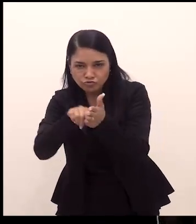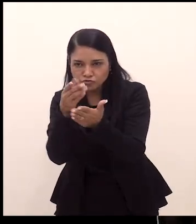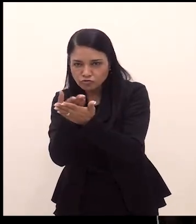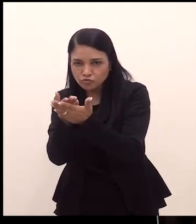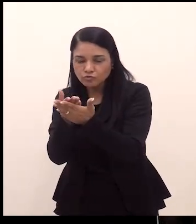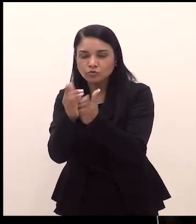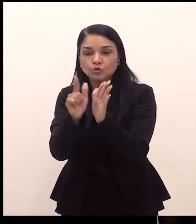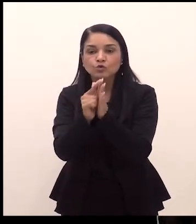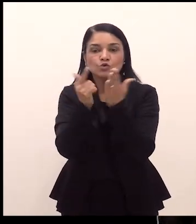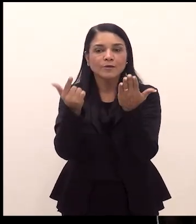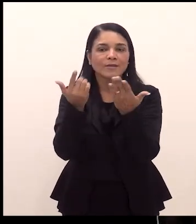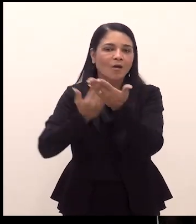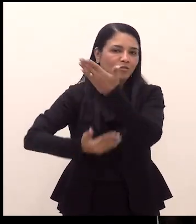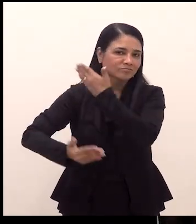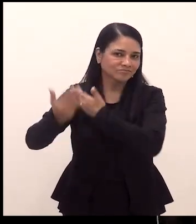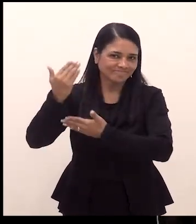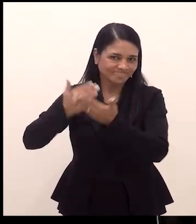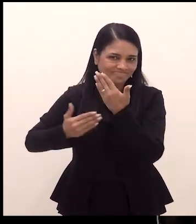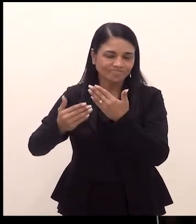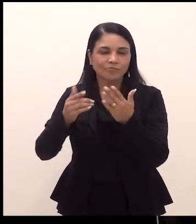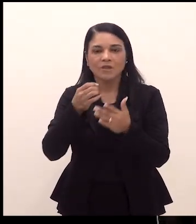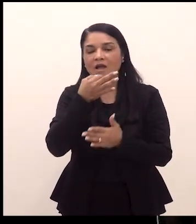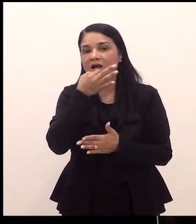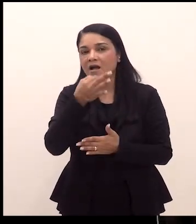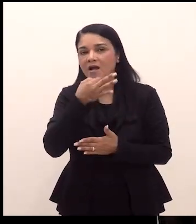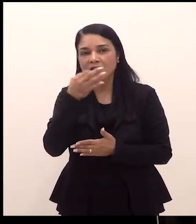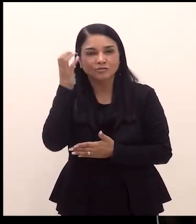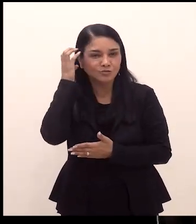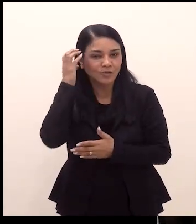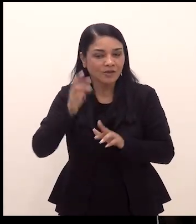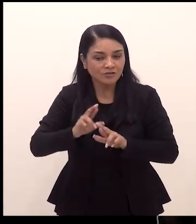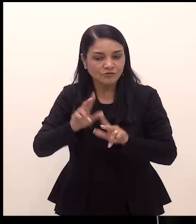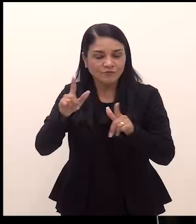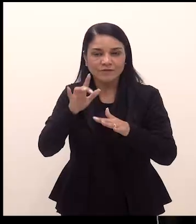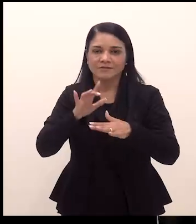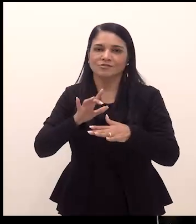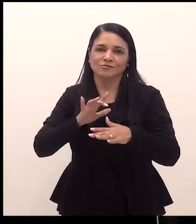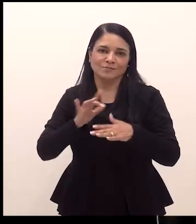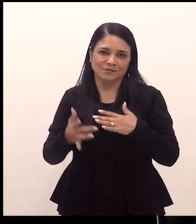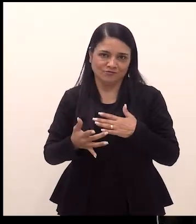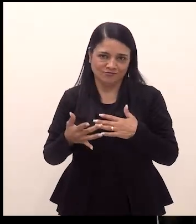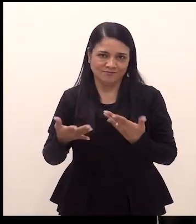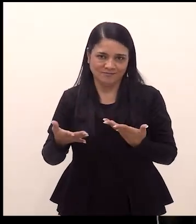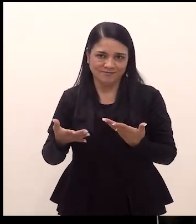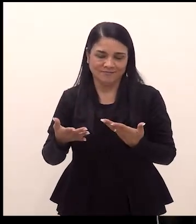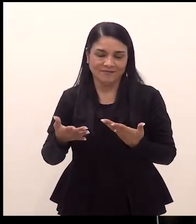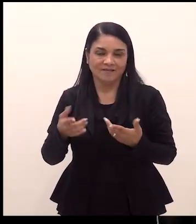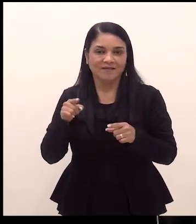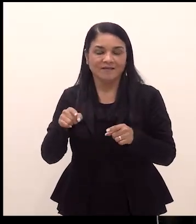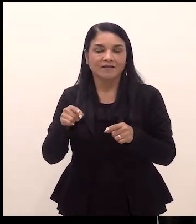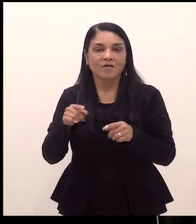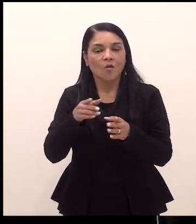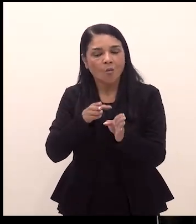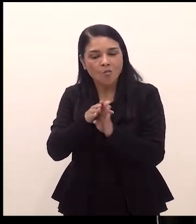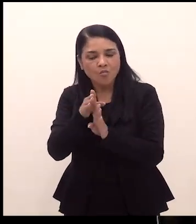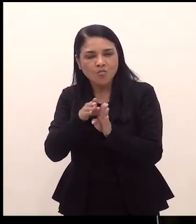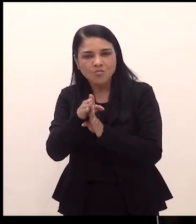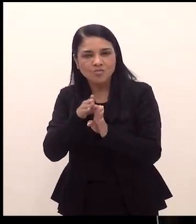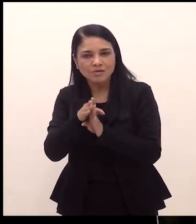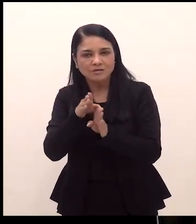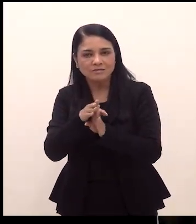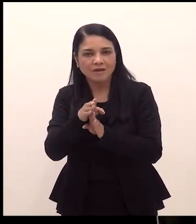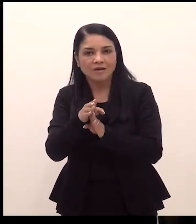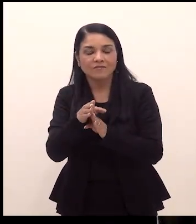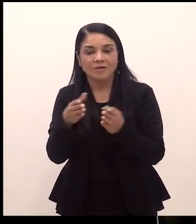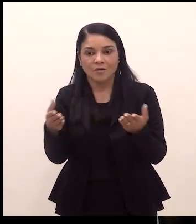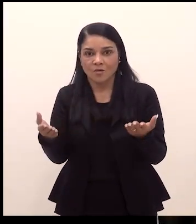processo de estudo, a investigação em torno dos jornais da época, do rádio. Né? Era uma outra lógica de mídia, que ela